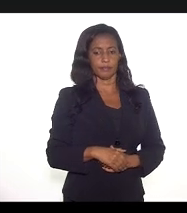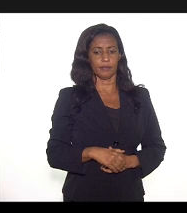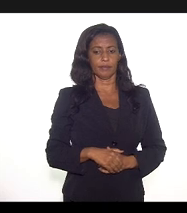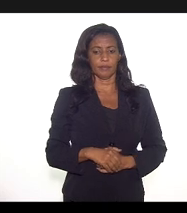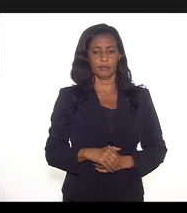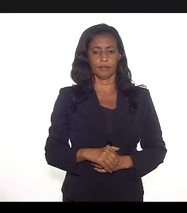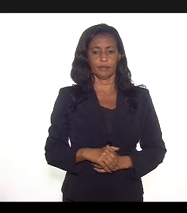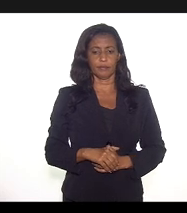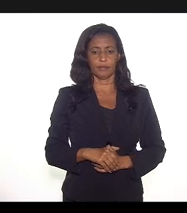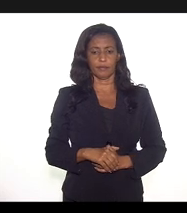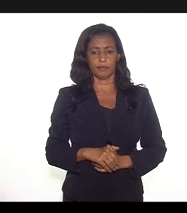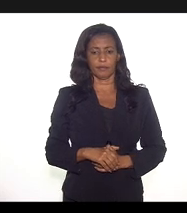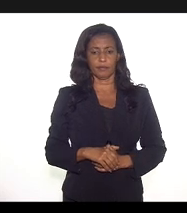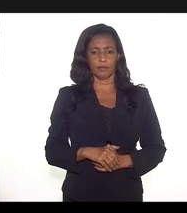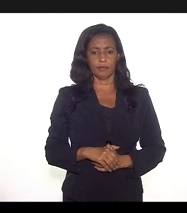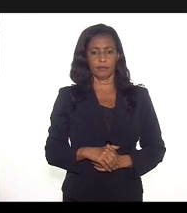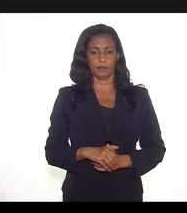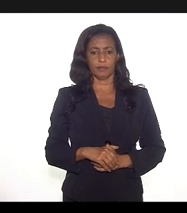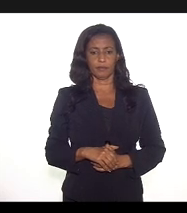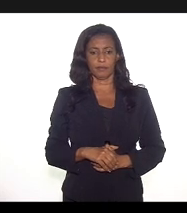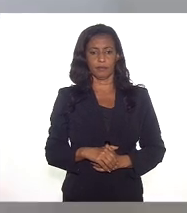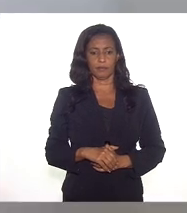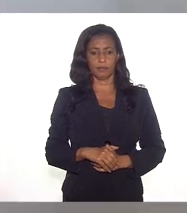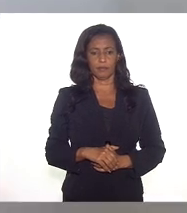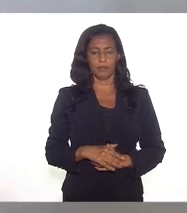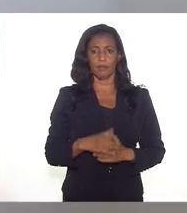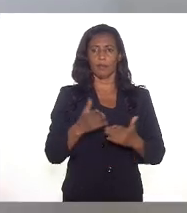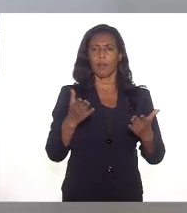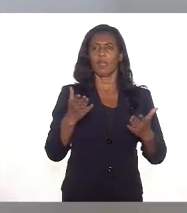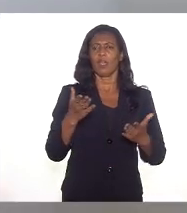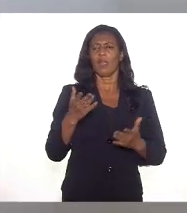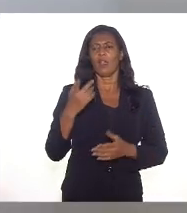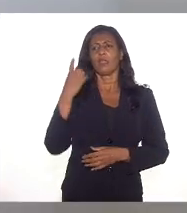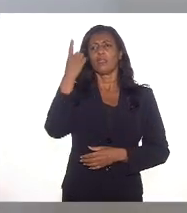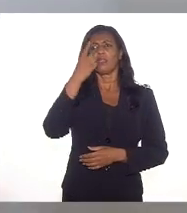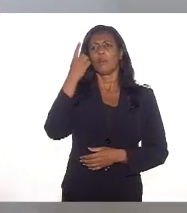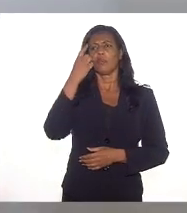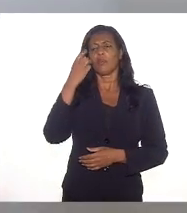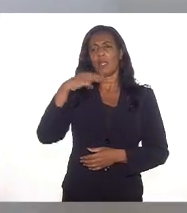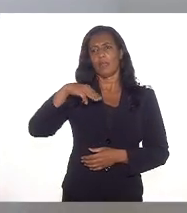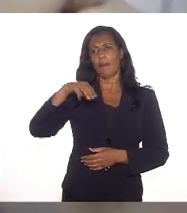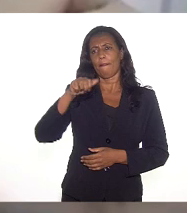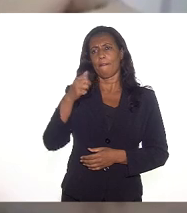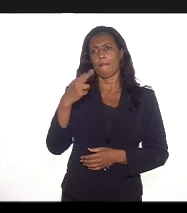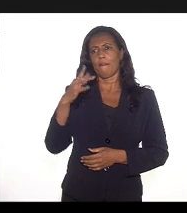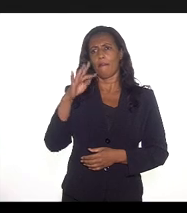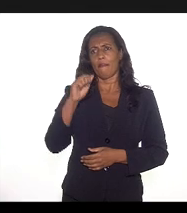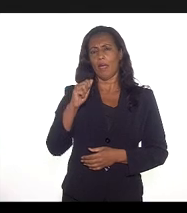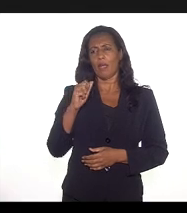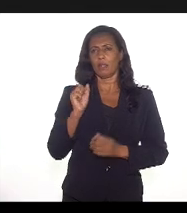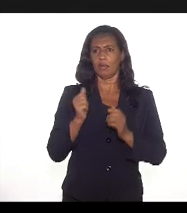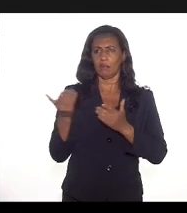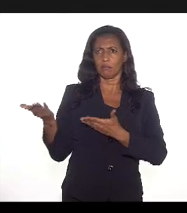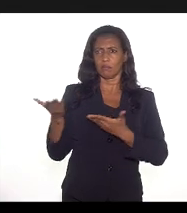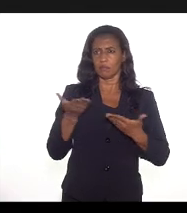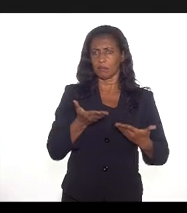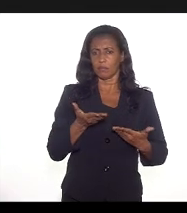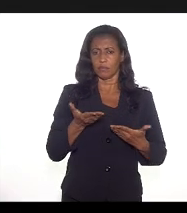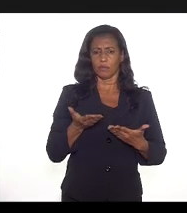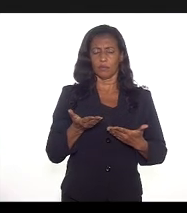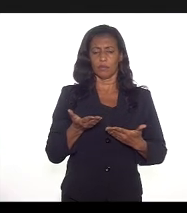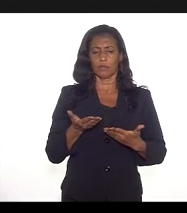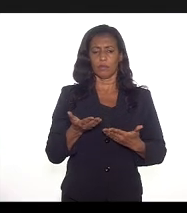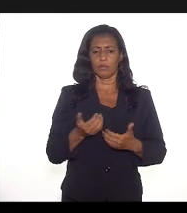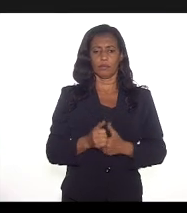e deputada Mônica. Eu peço a deputada Marta, se pode ficar, André, por favor. Eu queria me inscrever no expediente final, se tiver.